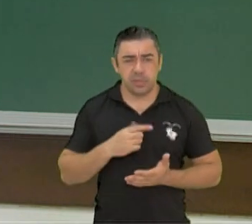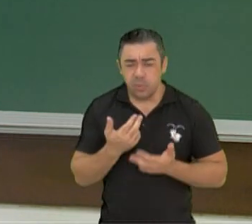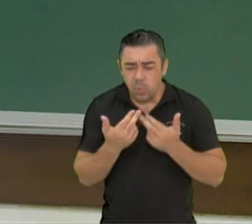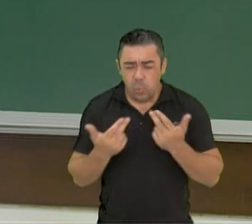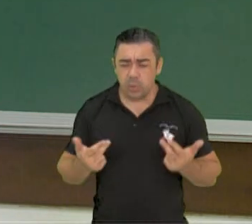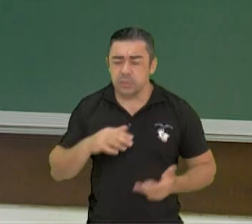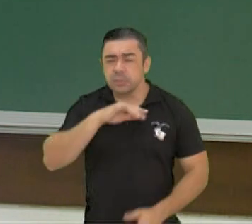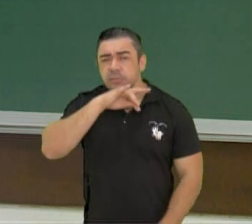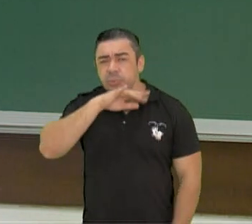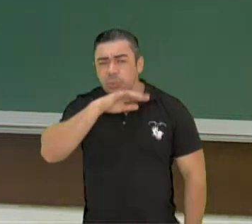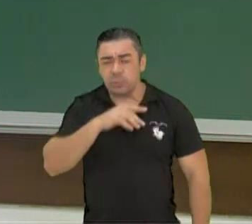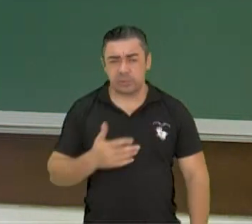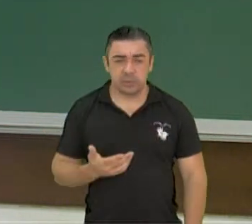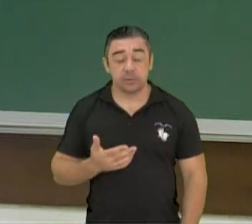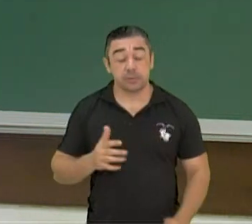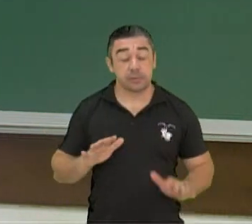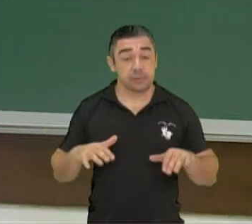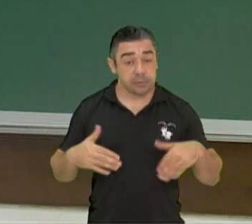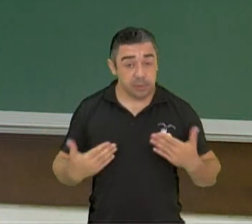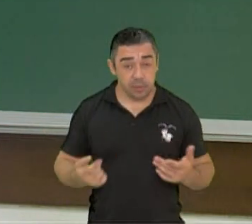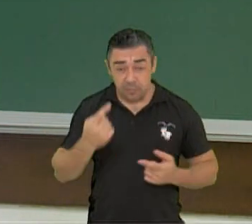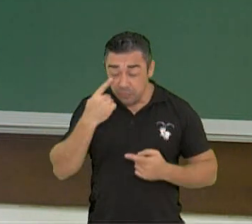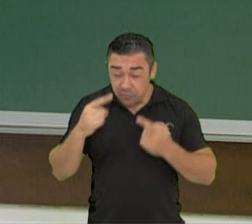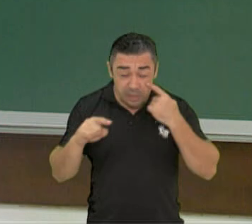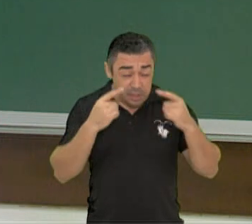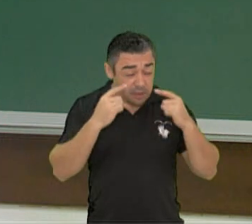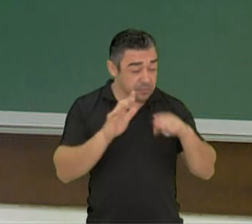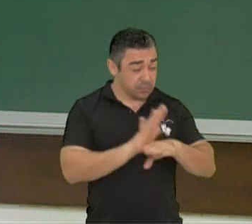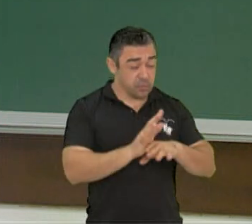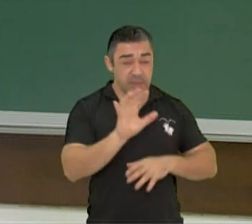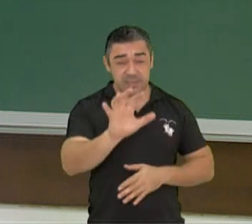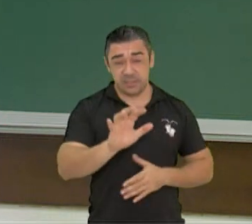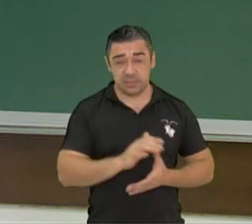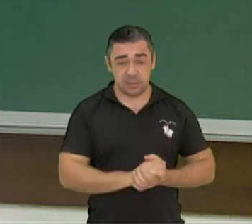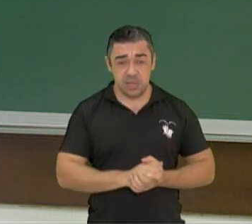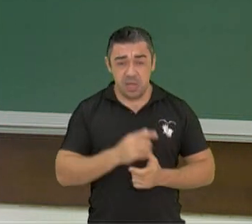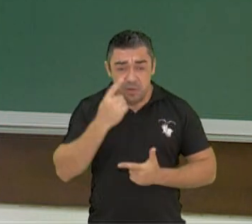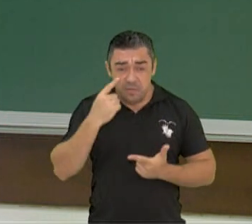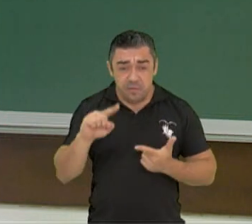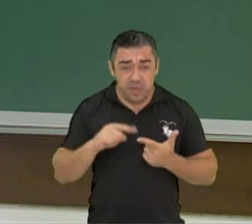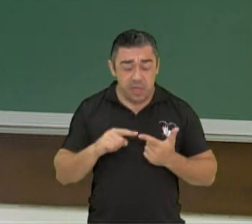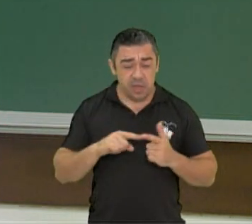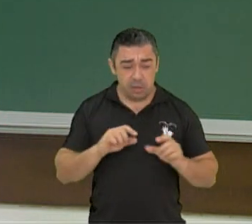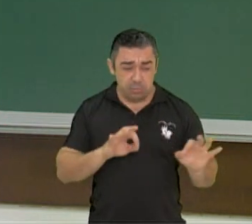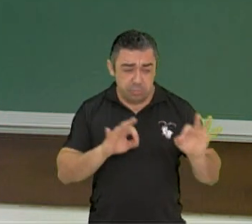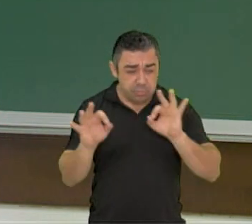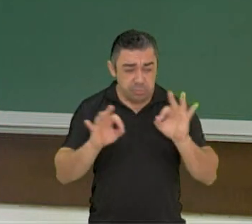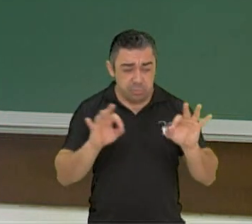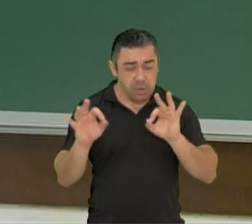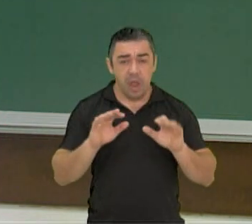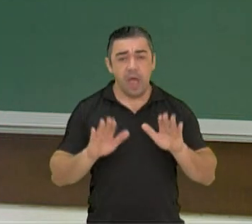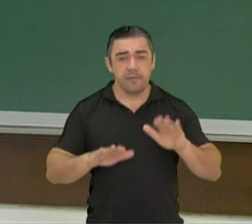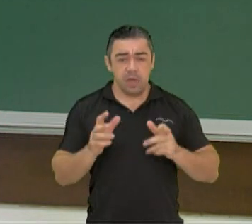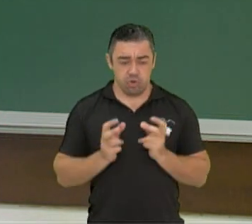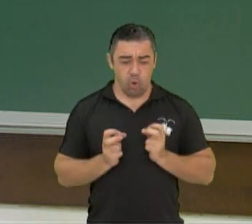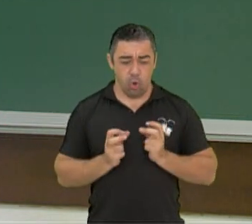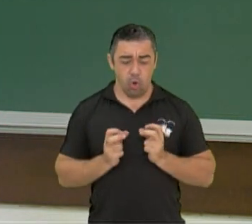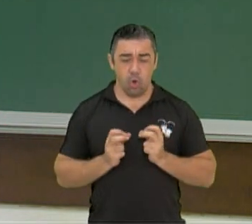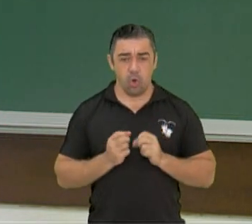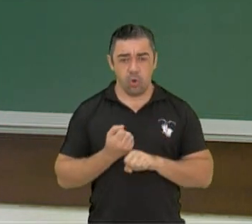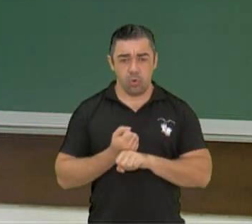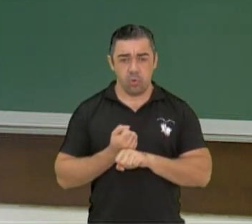coisas turbulentas, então ainda mais ver filmes assim, ver cenas, às vezes joguinhos online